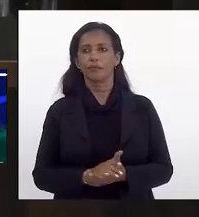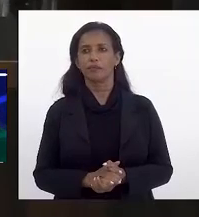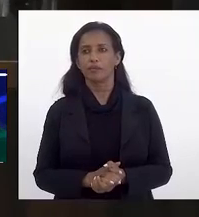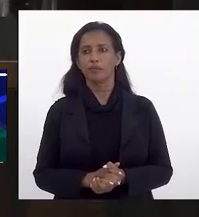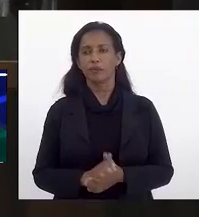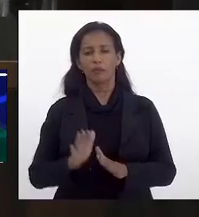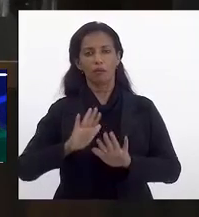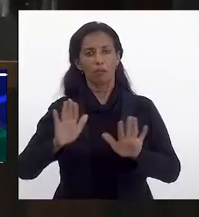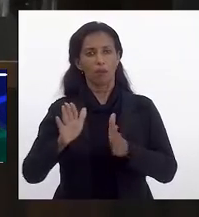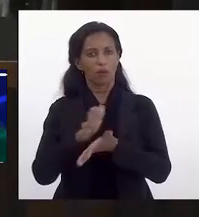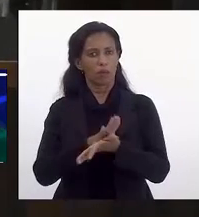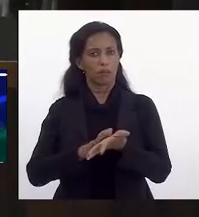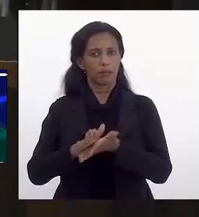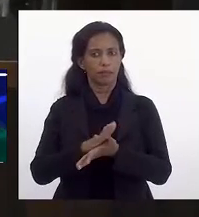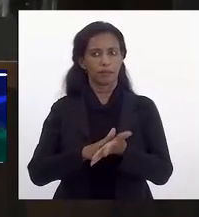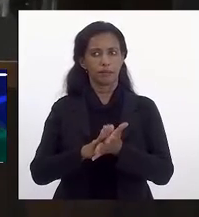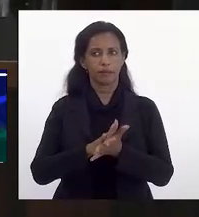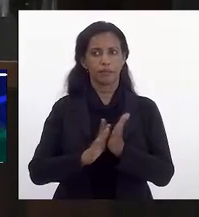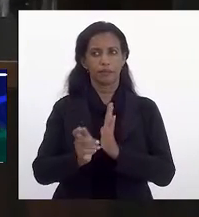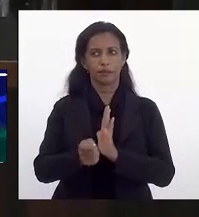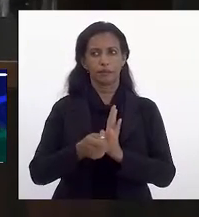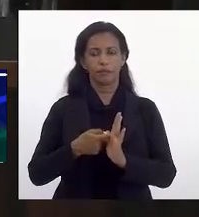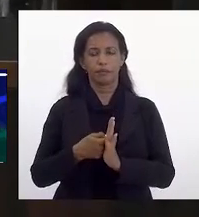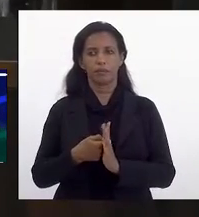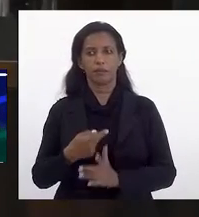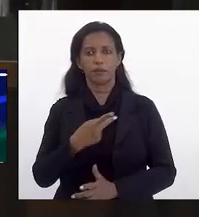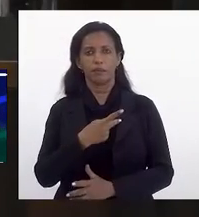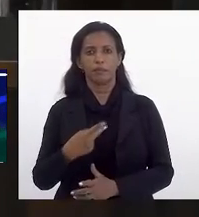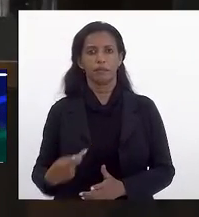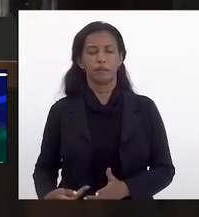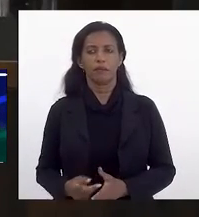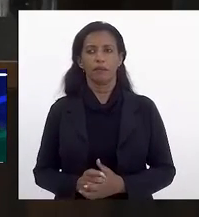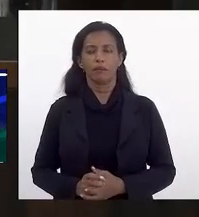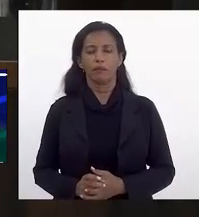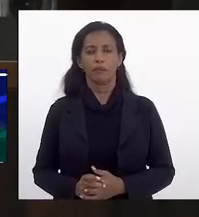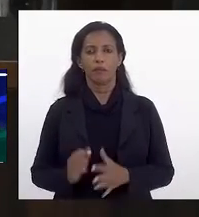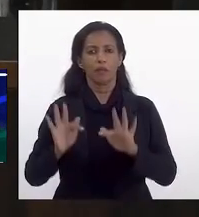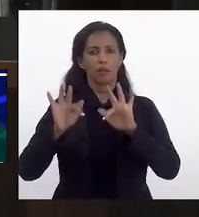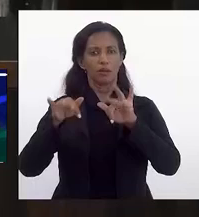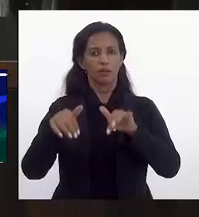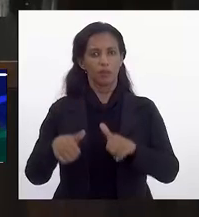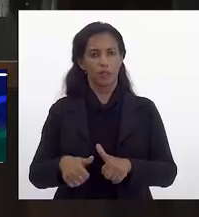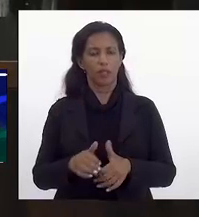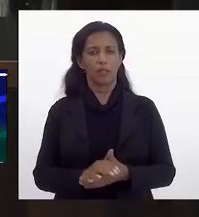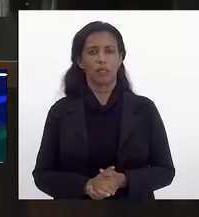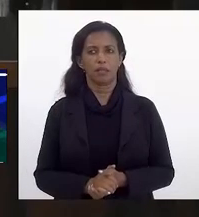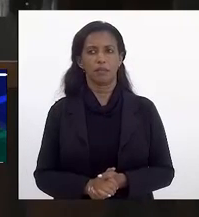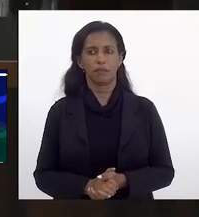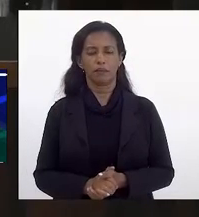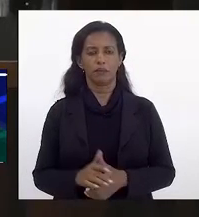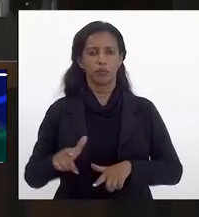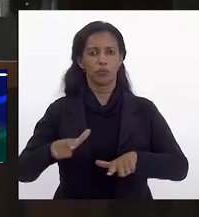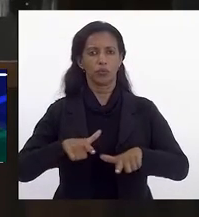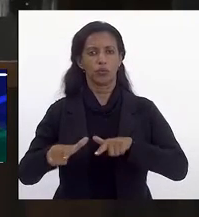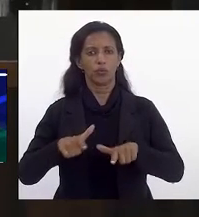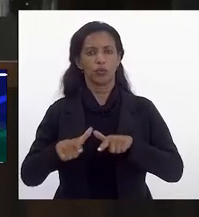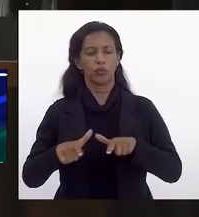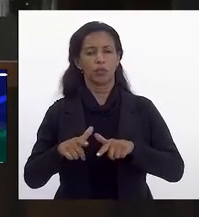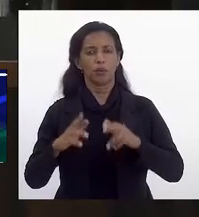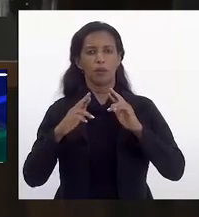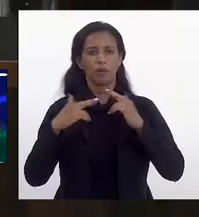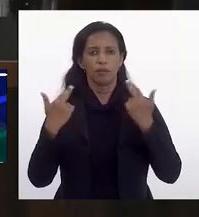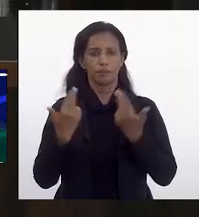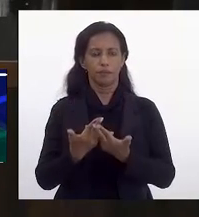não havendo mais oradores inscritos, a presidência declara encerrado os trabalhos dessa